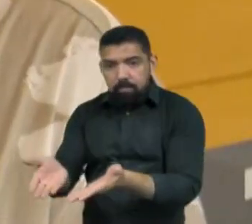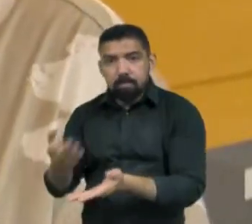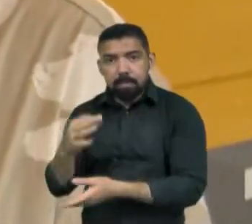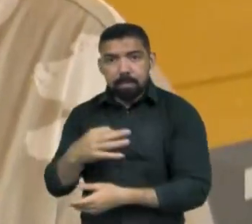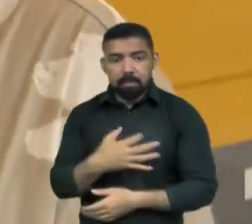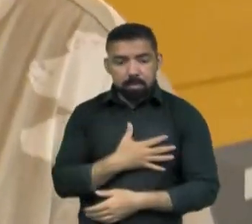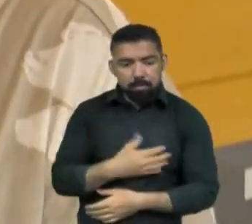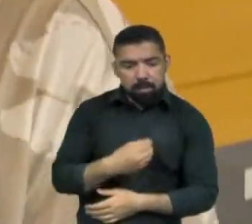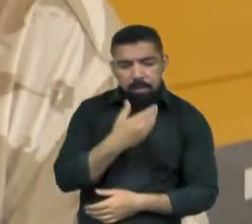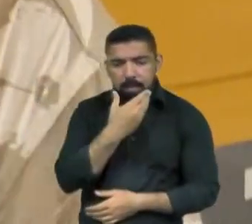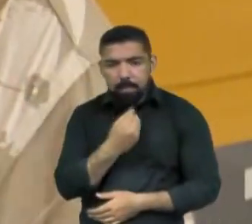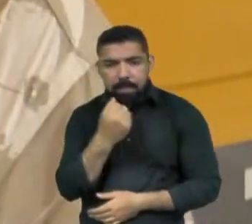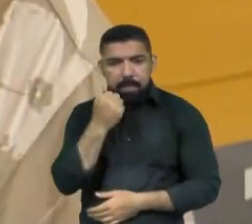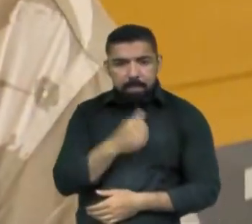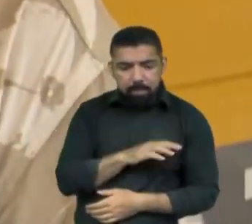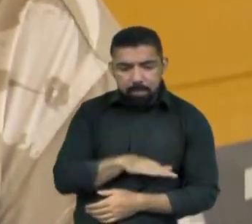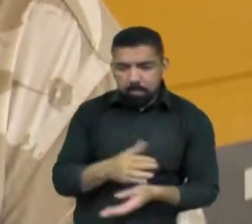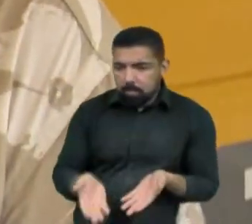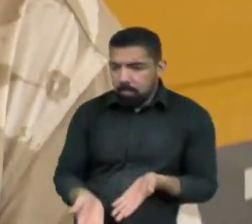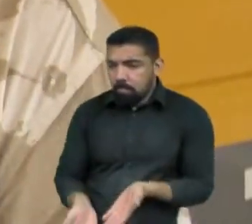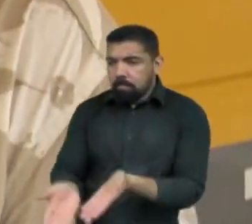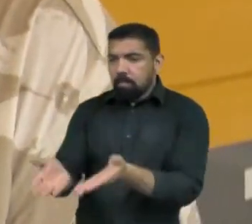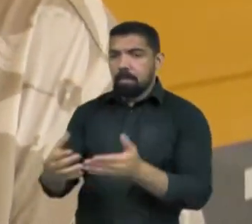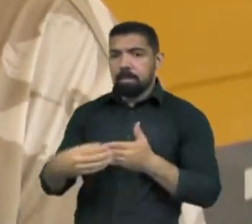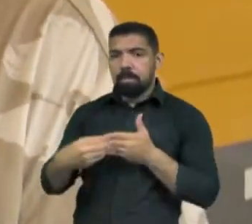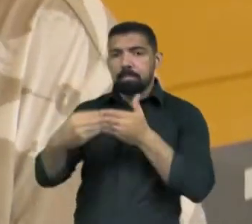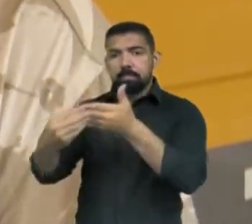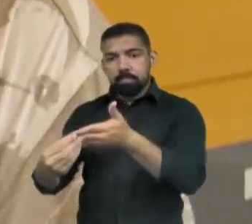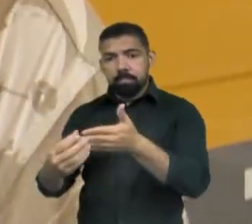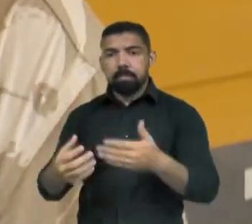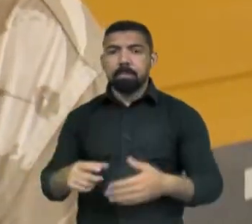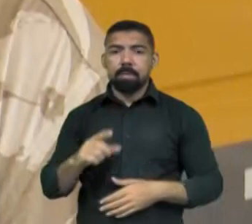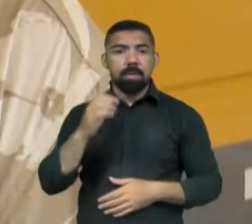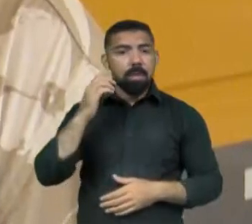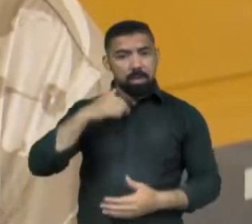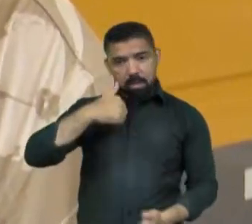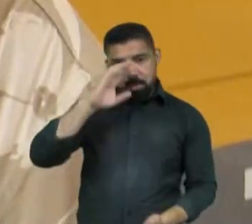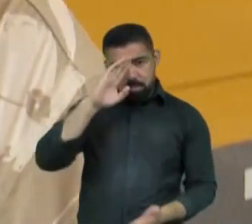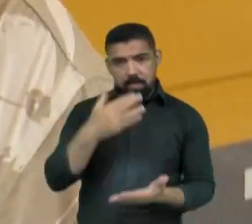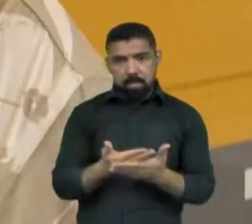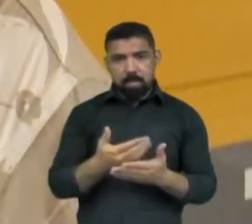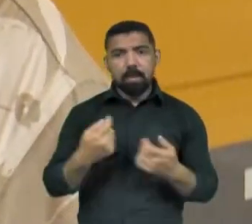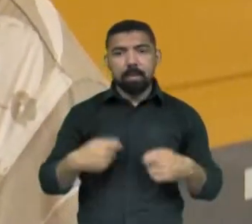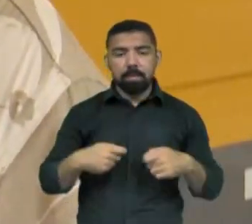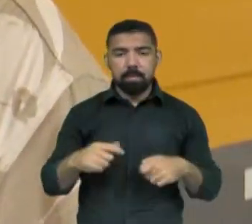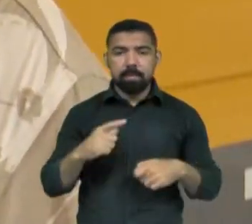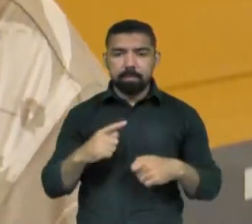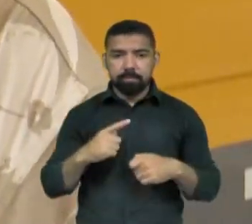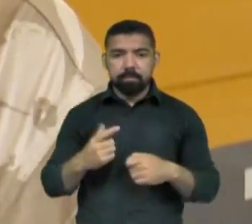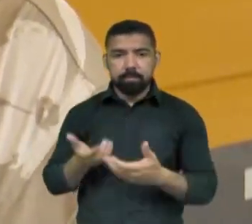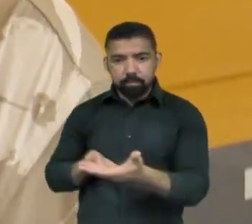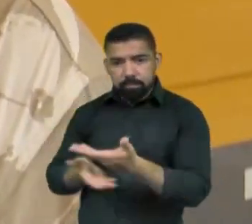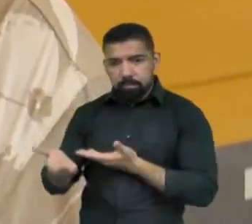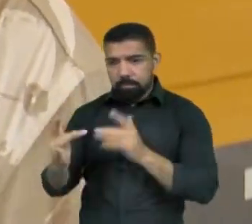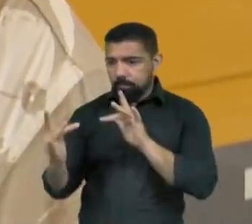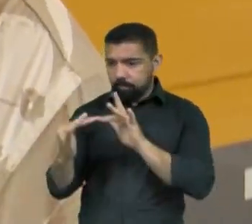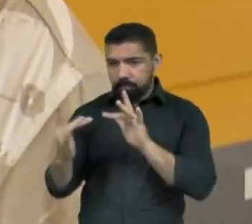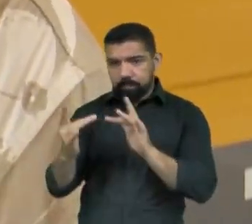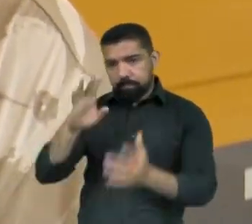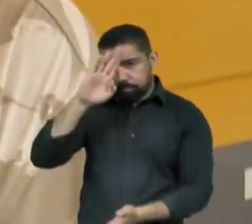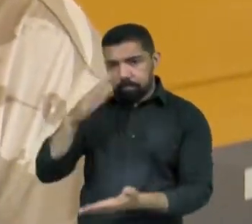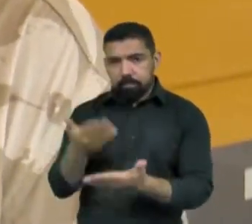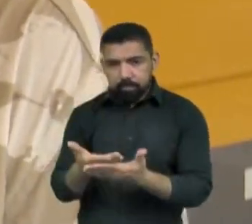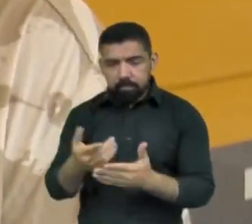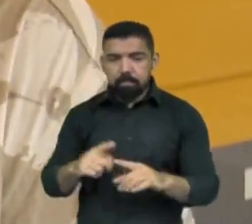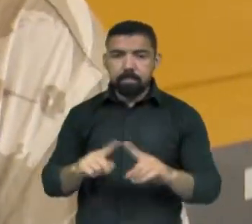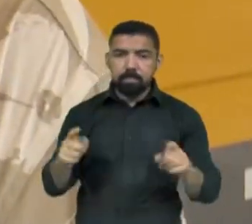dele, para nós conduzirmos. Então, eu acredito que tem que ter essa relação de confiança, mas você tem